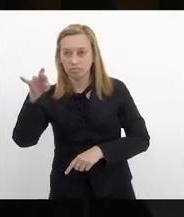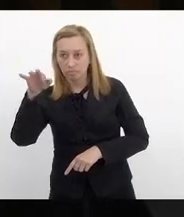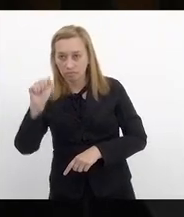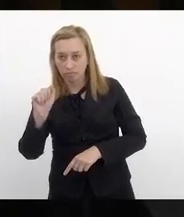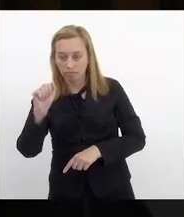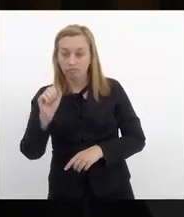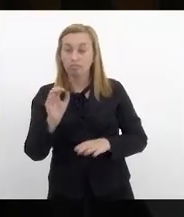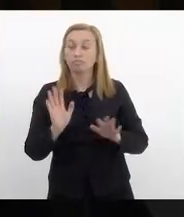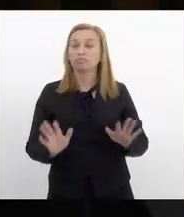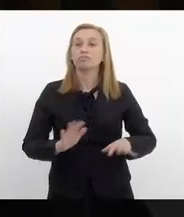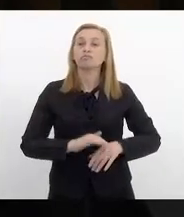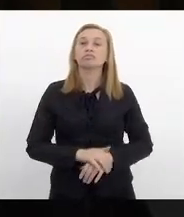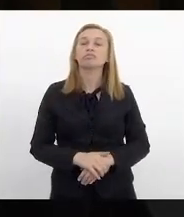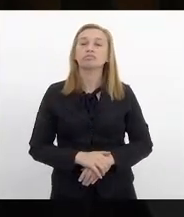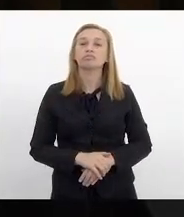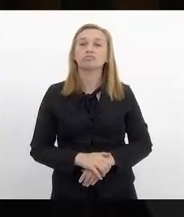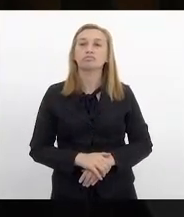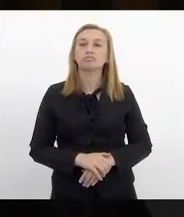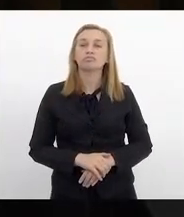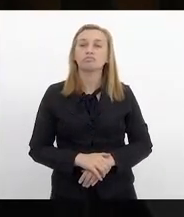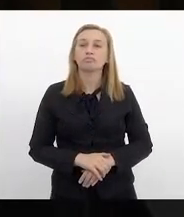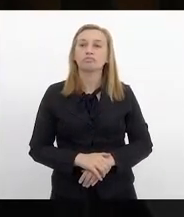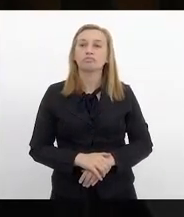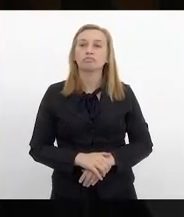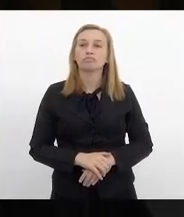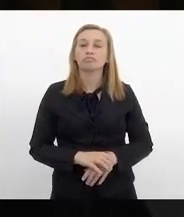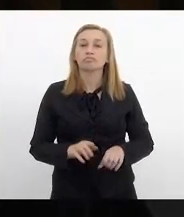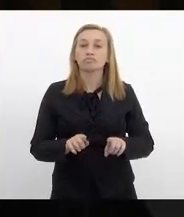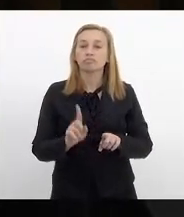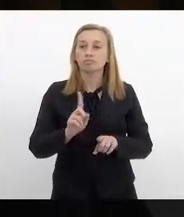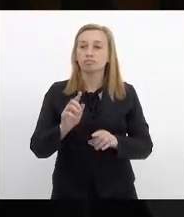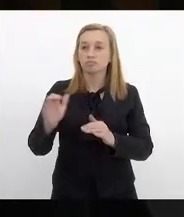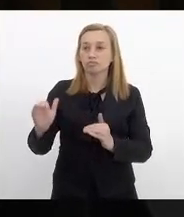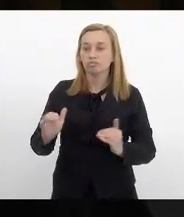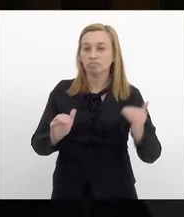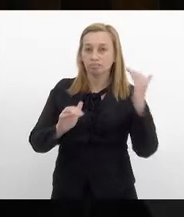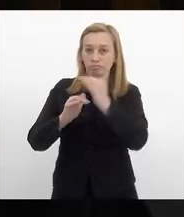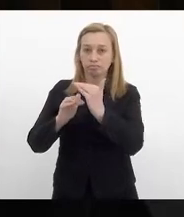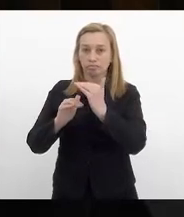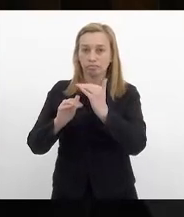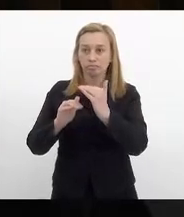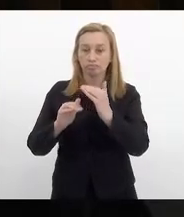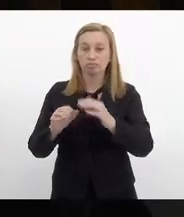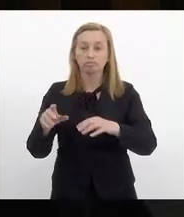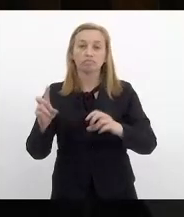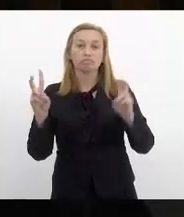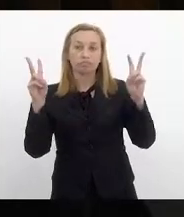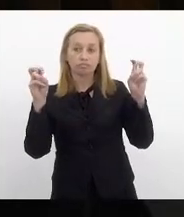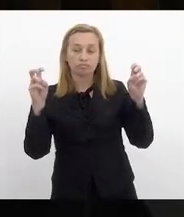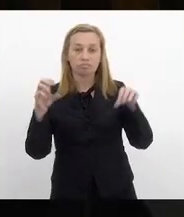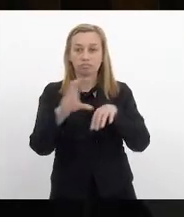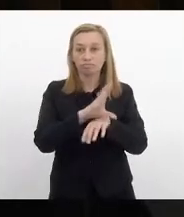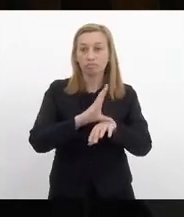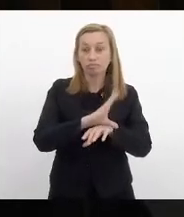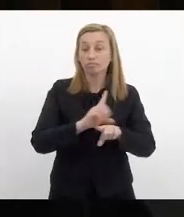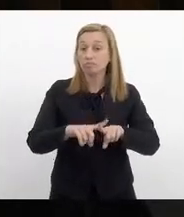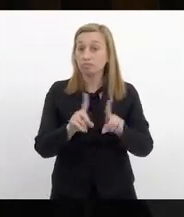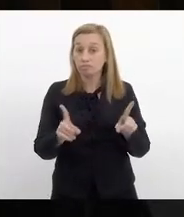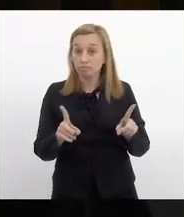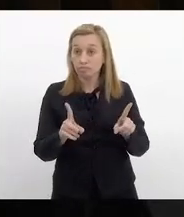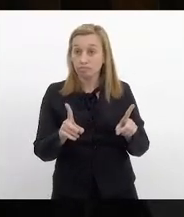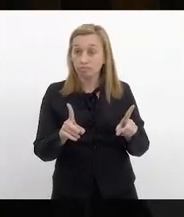rigor, também não superar a questão de inconstitucionalidade, mas, na medida que